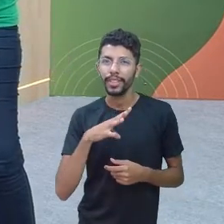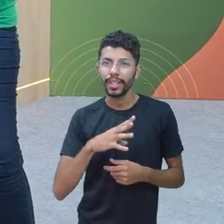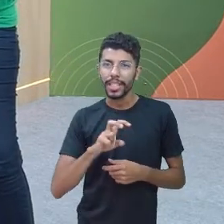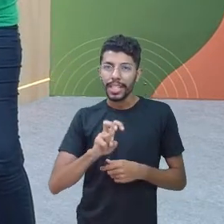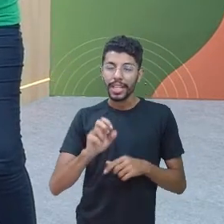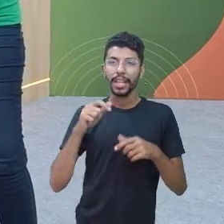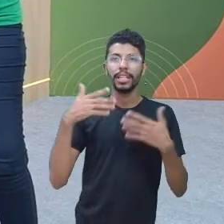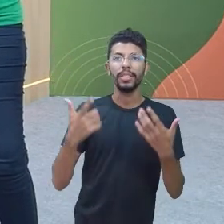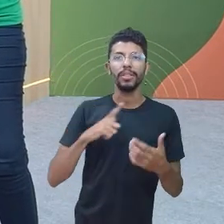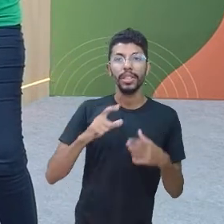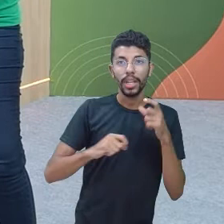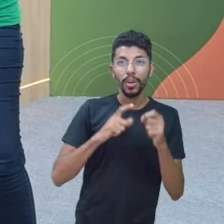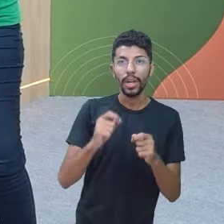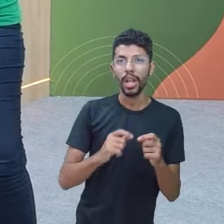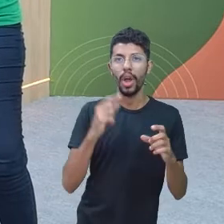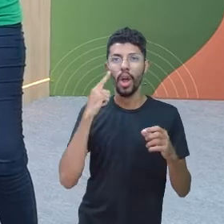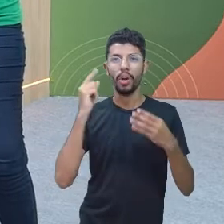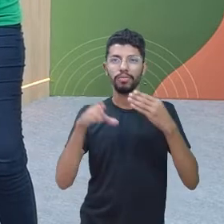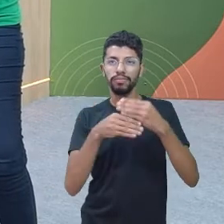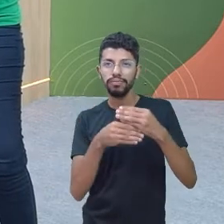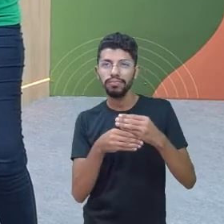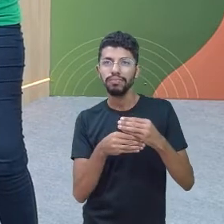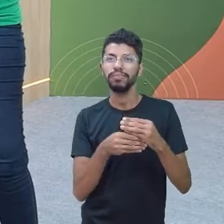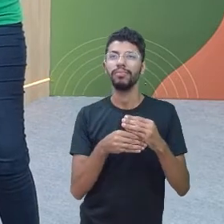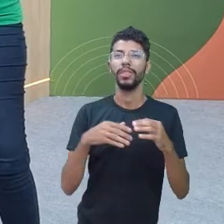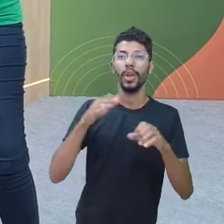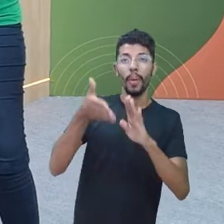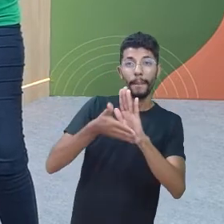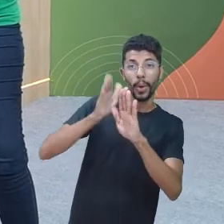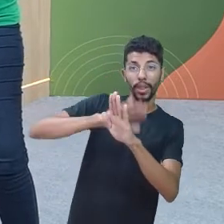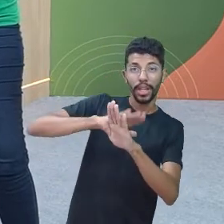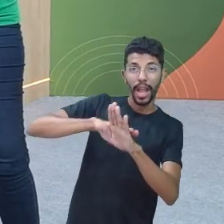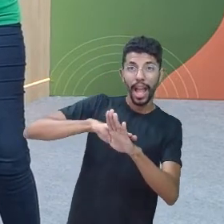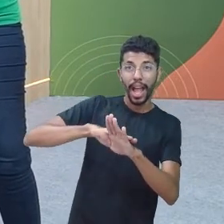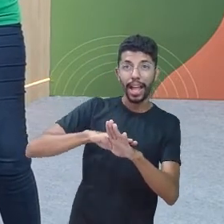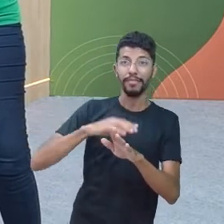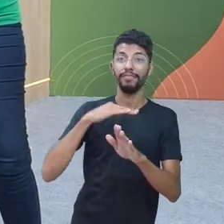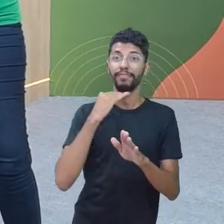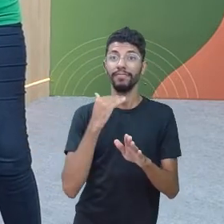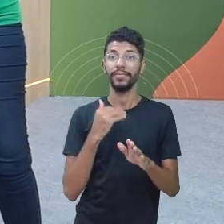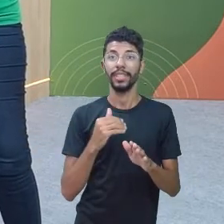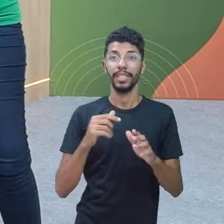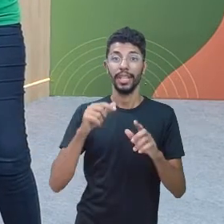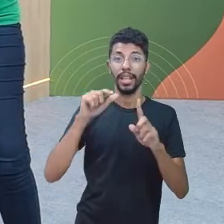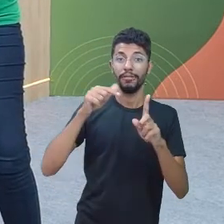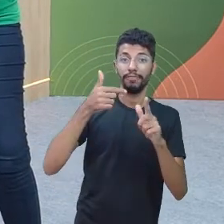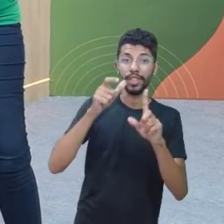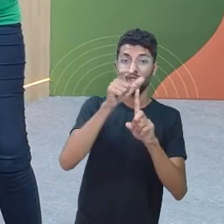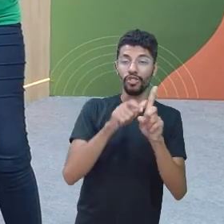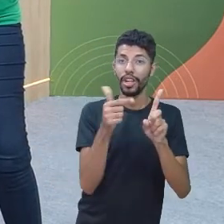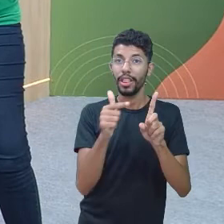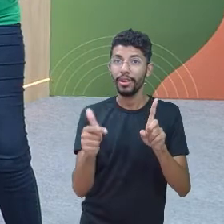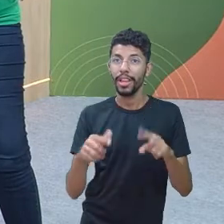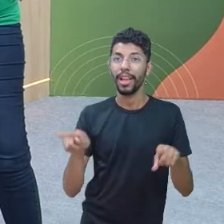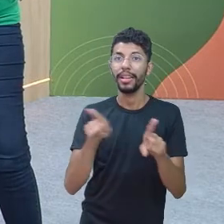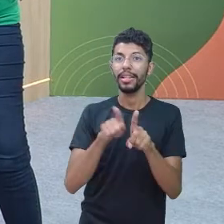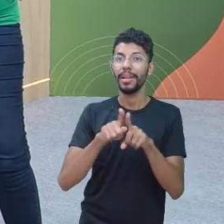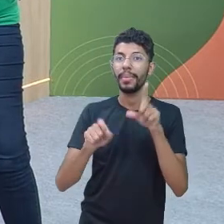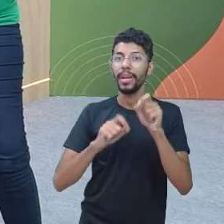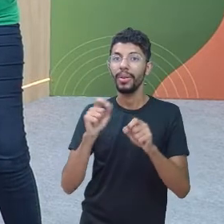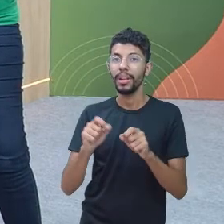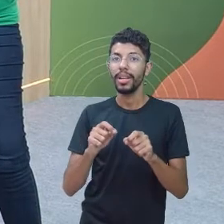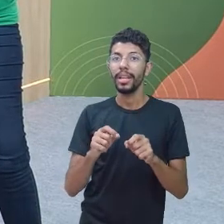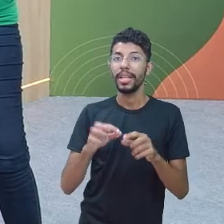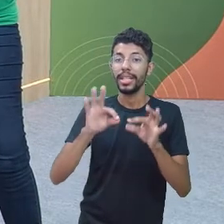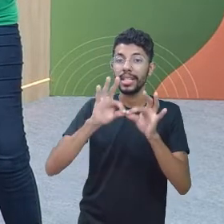sujeito composto, oculto, oração sem sujeito, que é o mesmo que, né? Indeterminado, e também tem o quê?